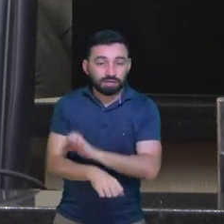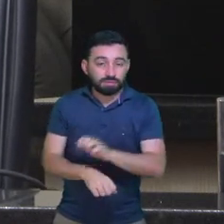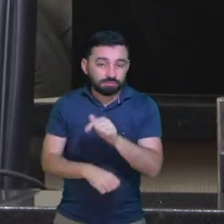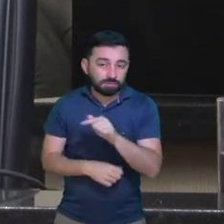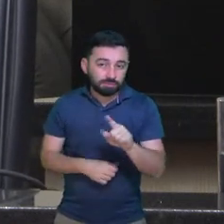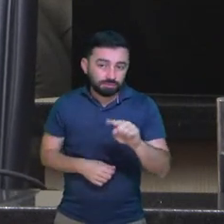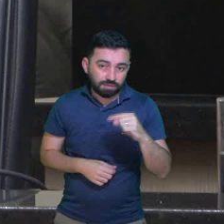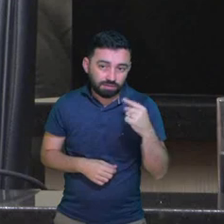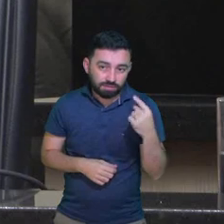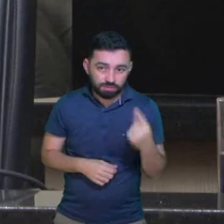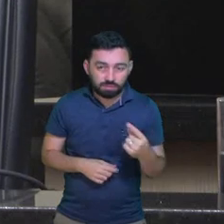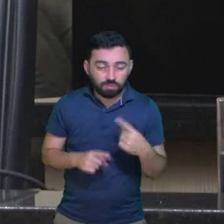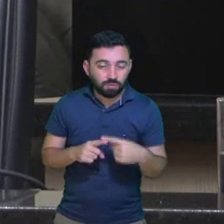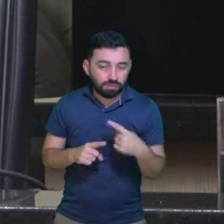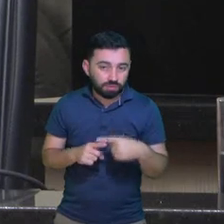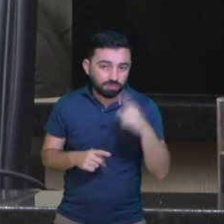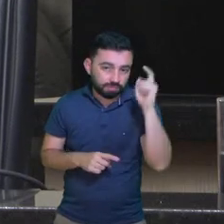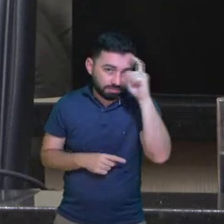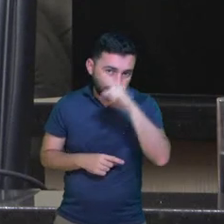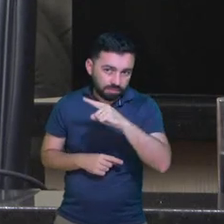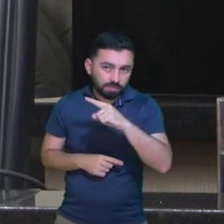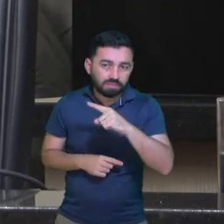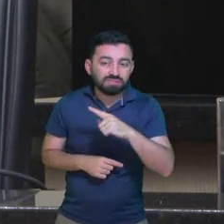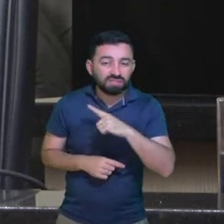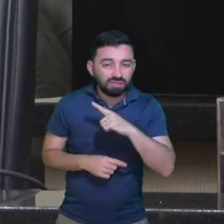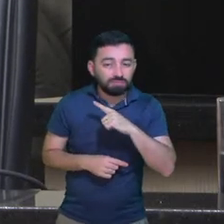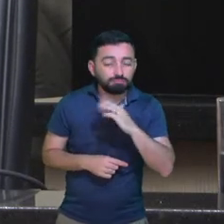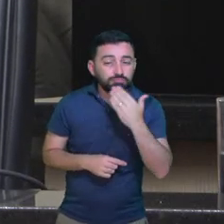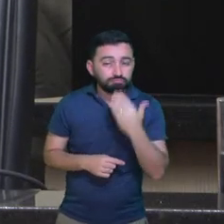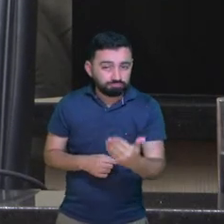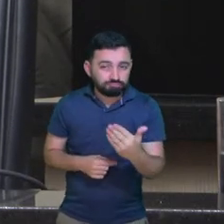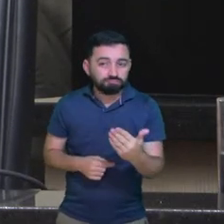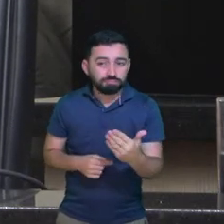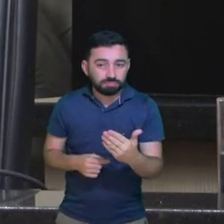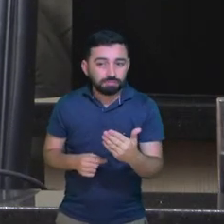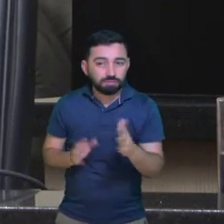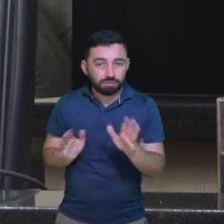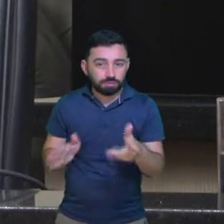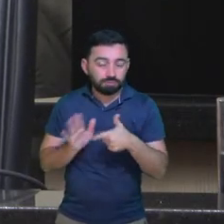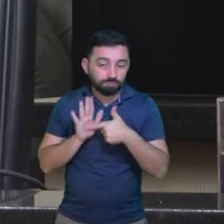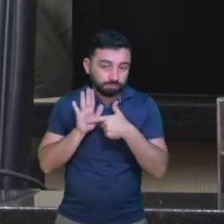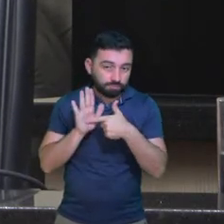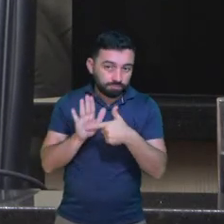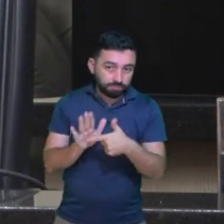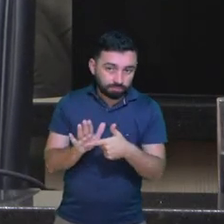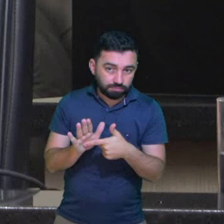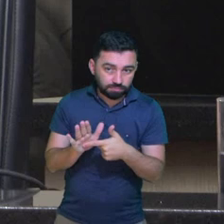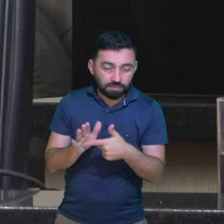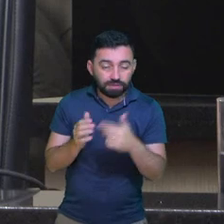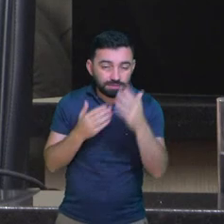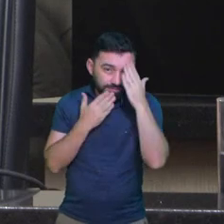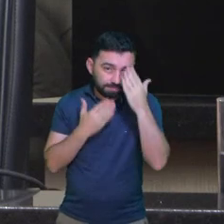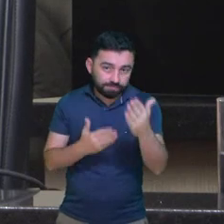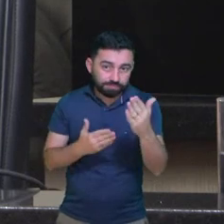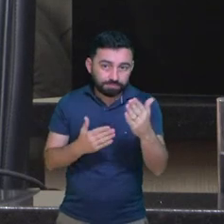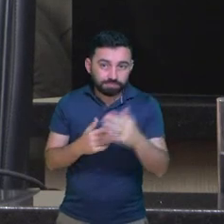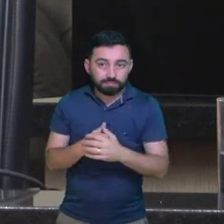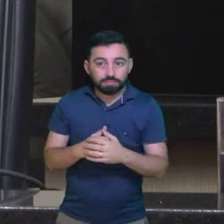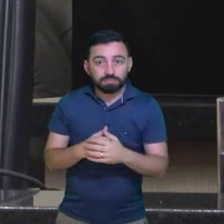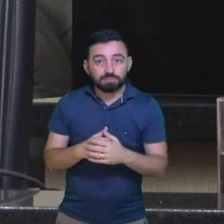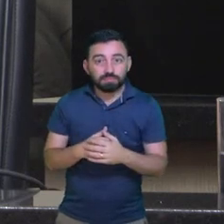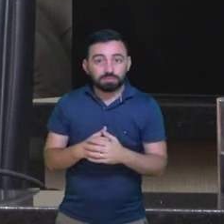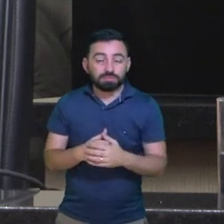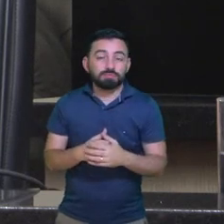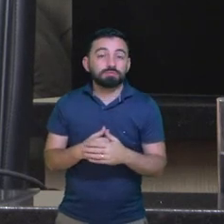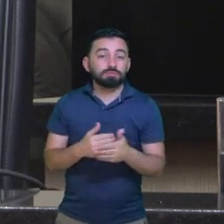gente tem dificuldades então acho que são foram apont aqui acho que agradecer né enquanto anf